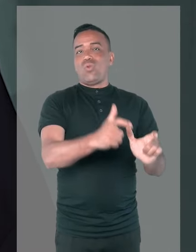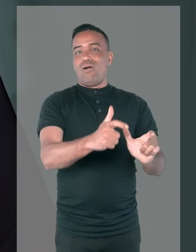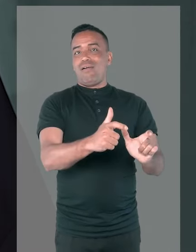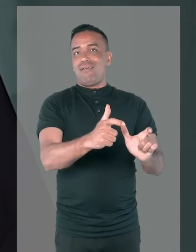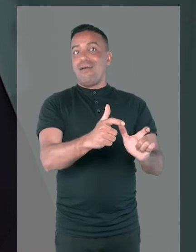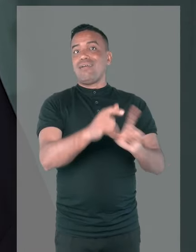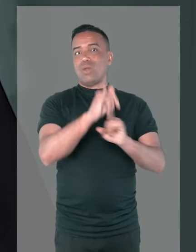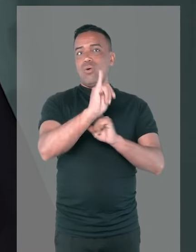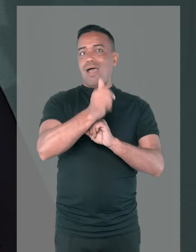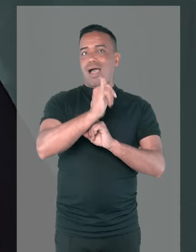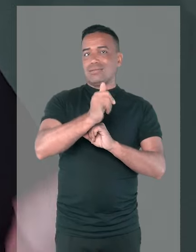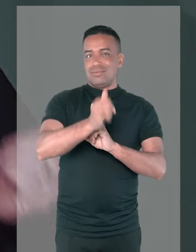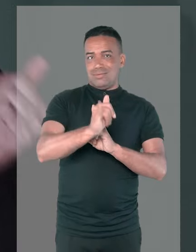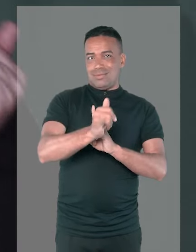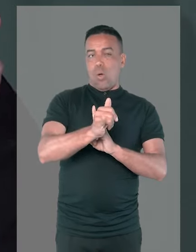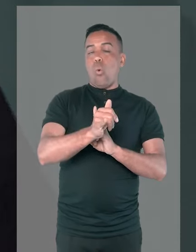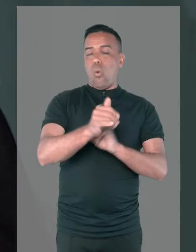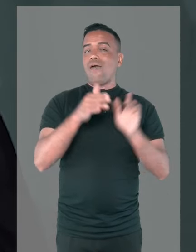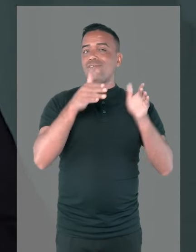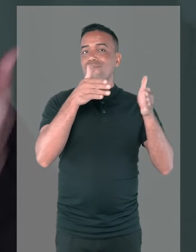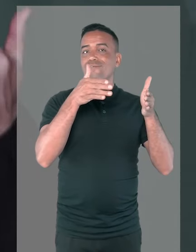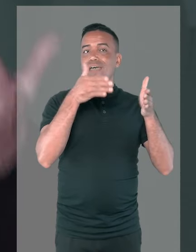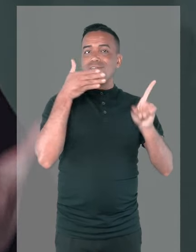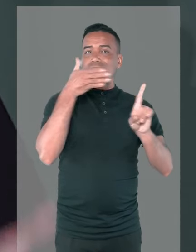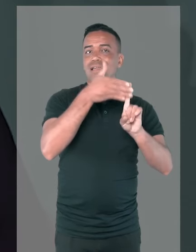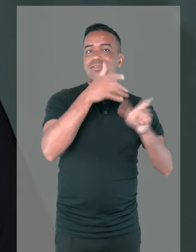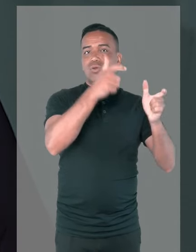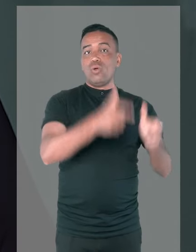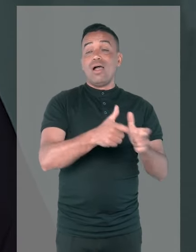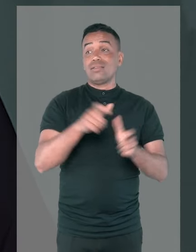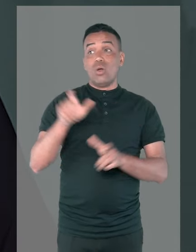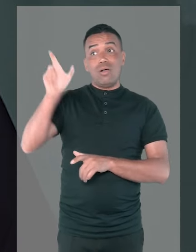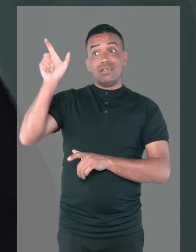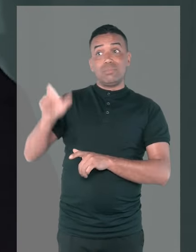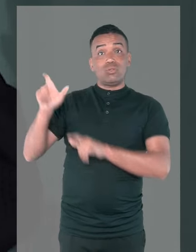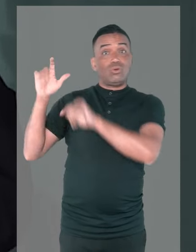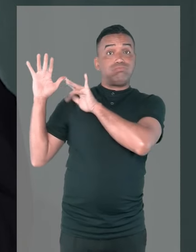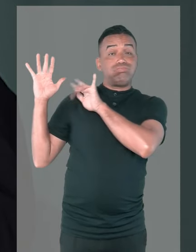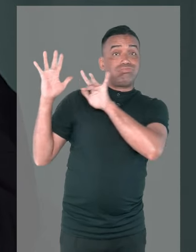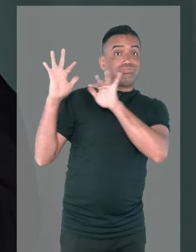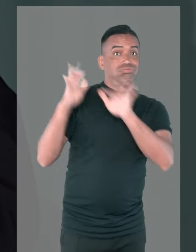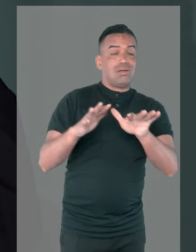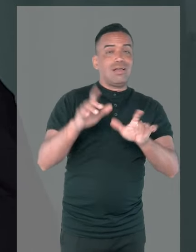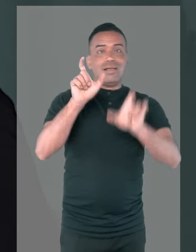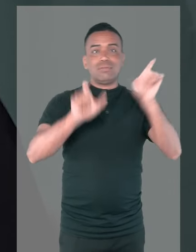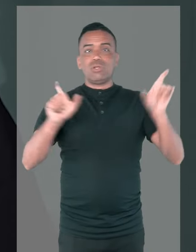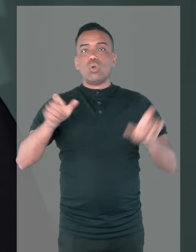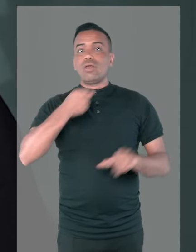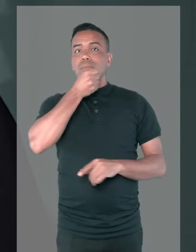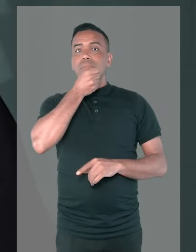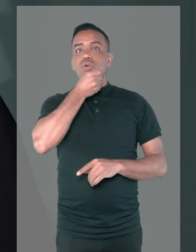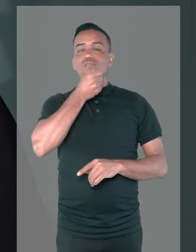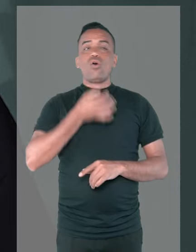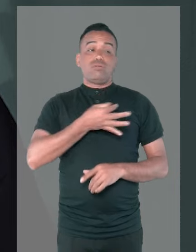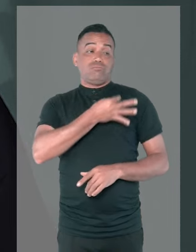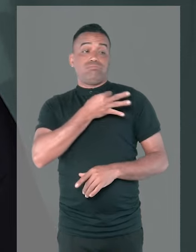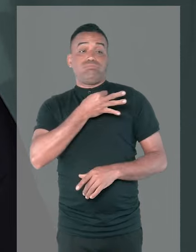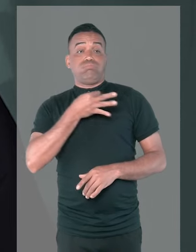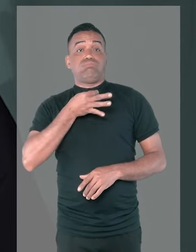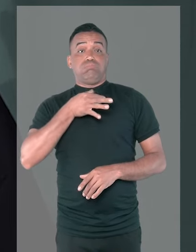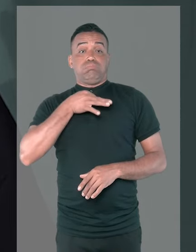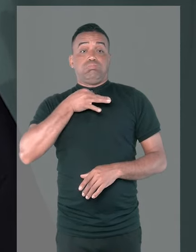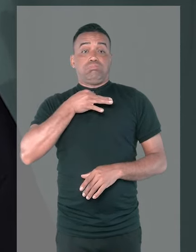a narrativa. E aí os passeios eram feitos, o público acompanhava o autor, todo mundo microfonado, né? E era uma maneira